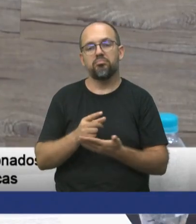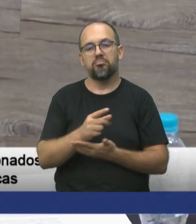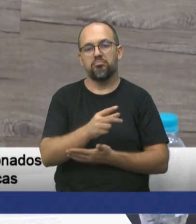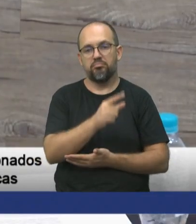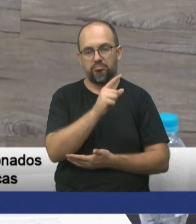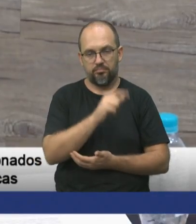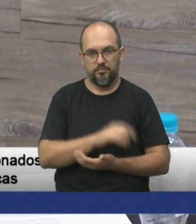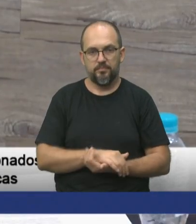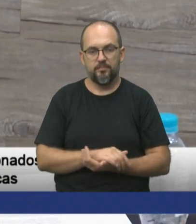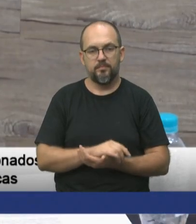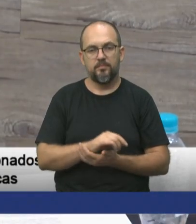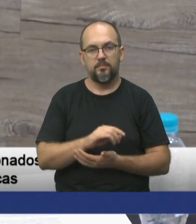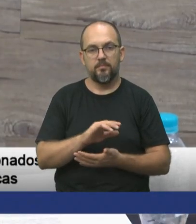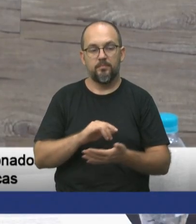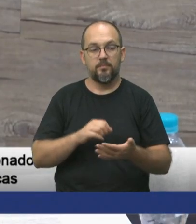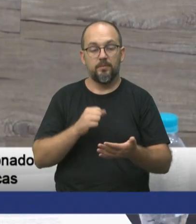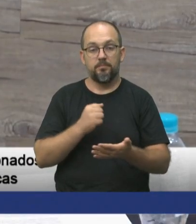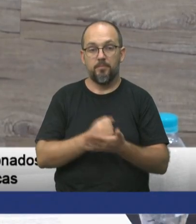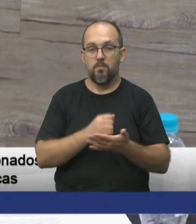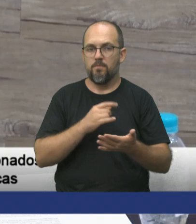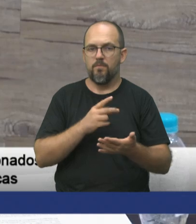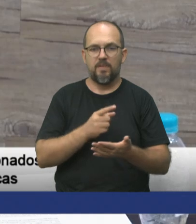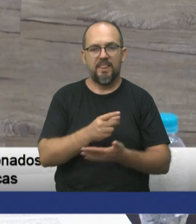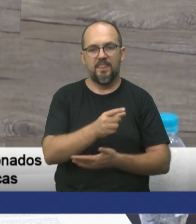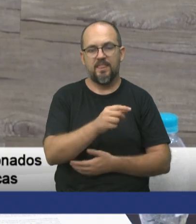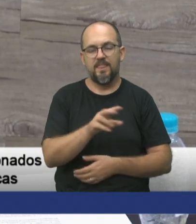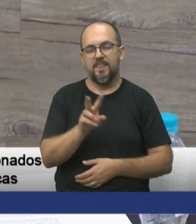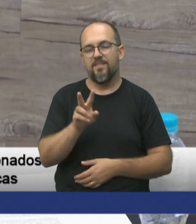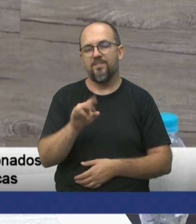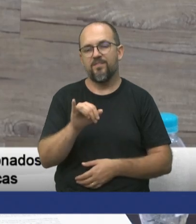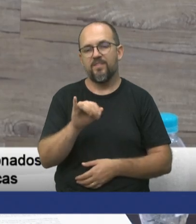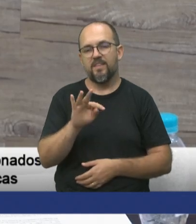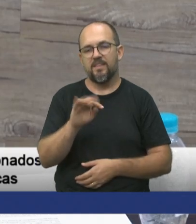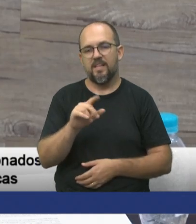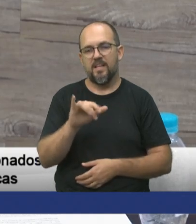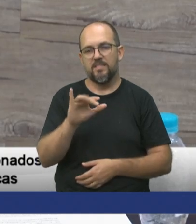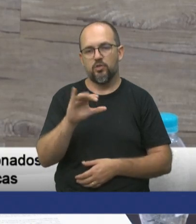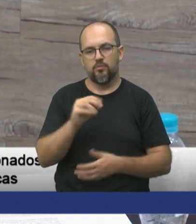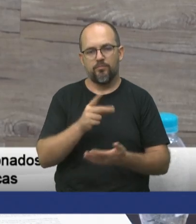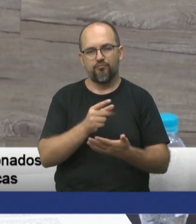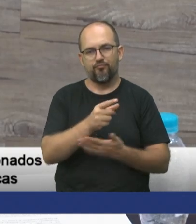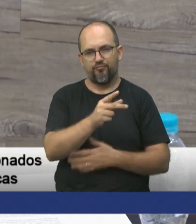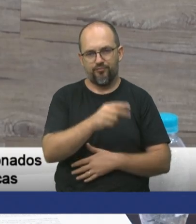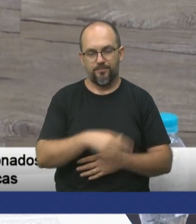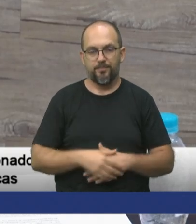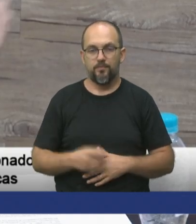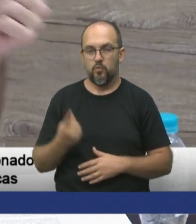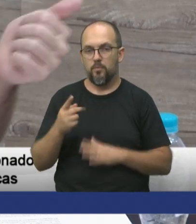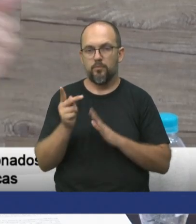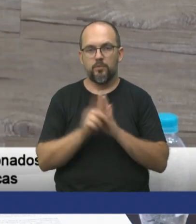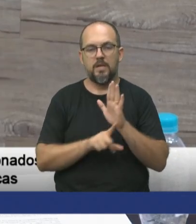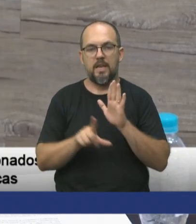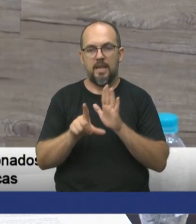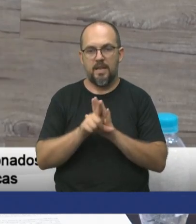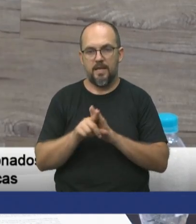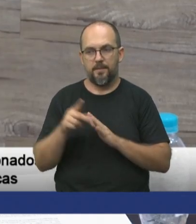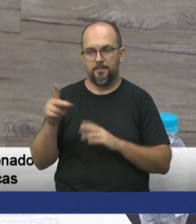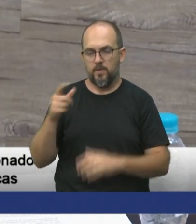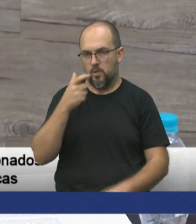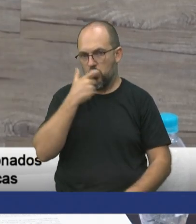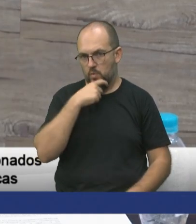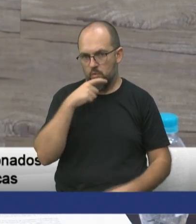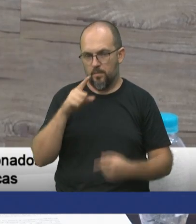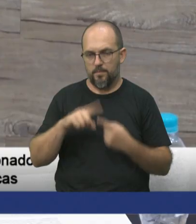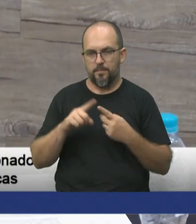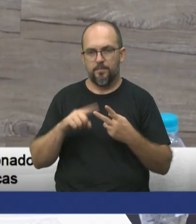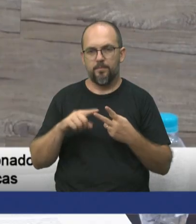vitalícia. Né? Nós temos um projeto de lei, inclusive, na Câmara, de autoria do Dr. Paulo de Tarso, Rafaela,